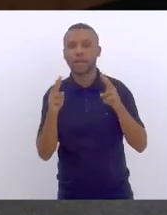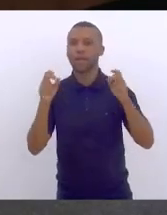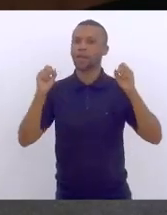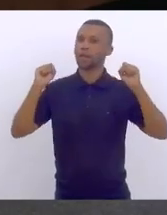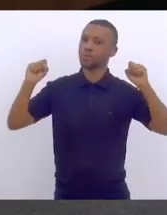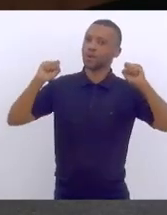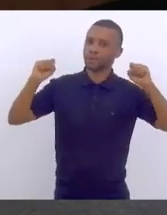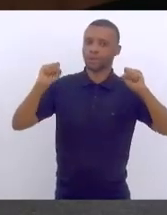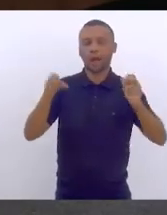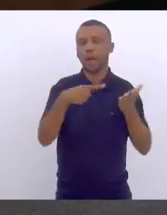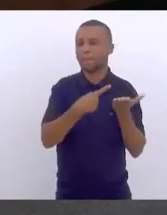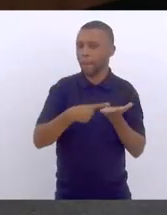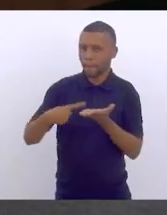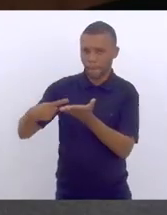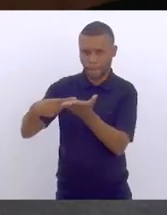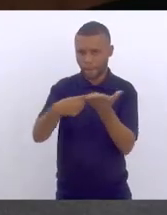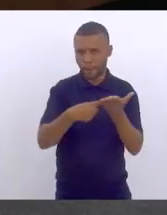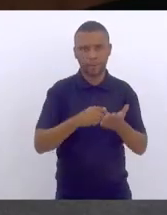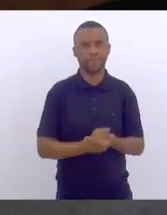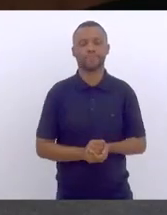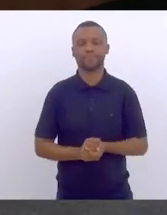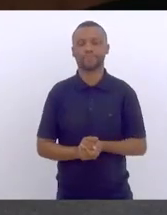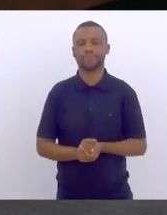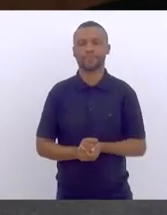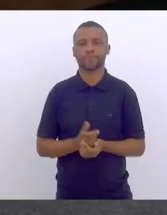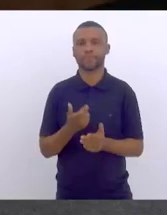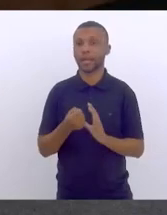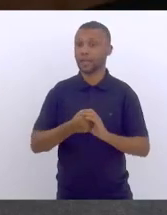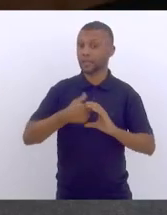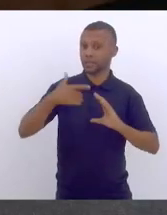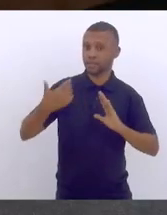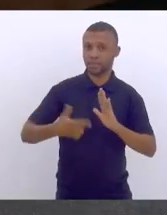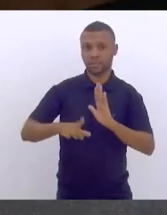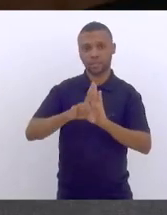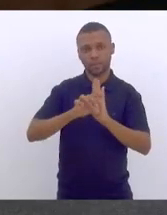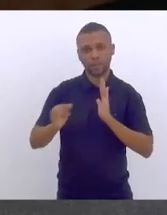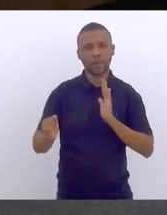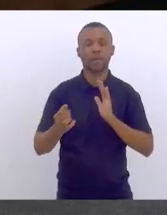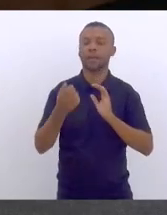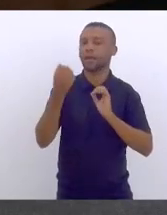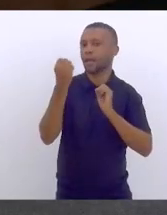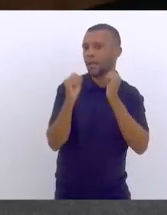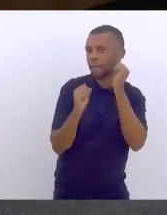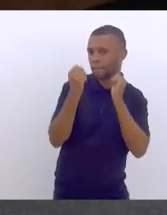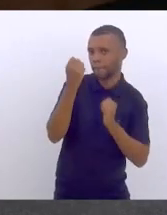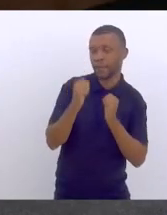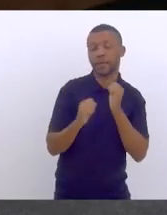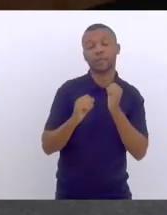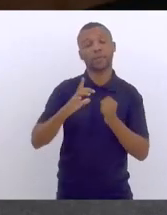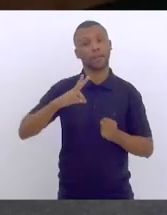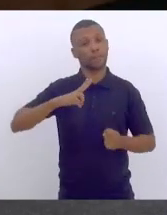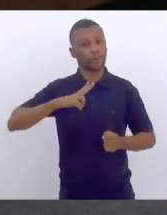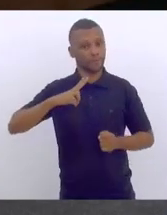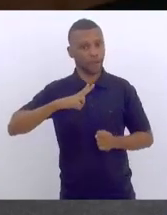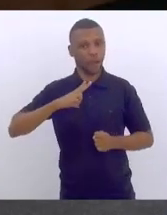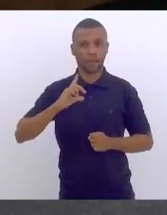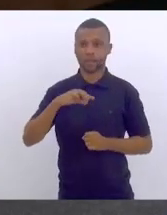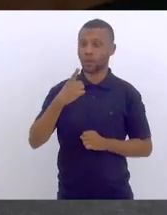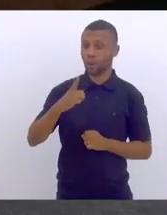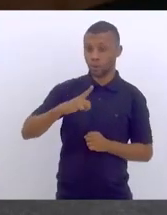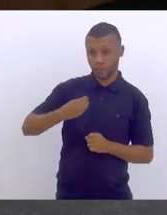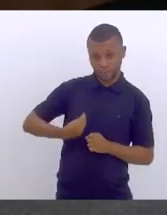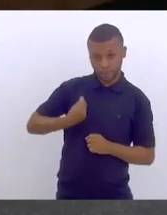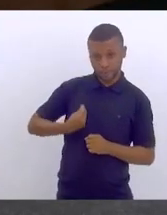organizada, para os efeitos desta lei, pessoa jurídica de direito privado ou existente de